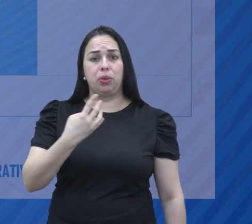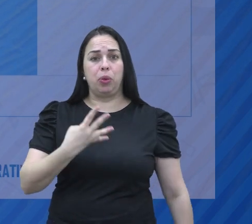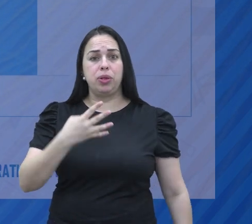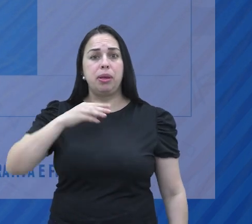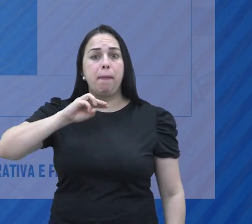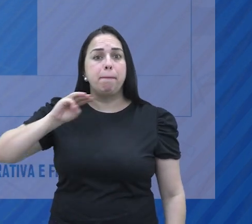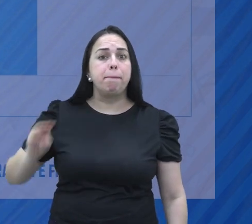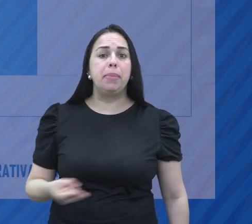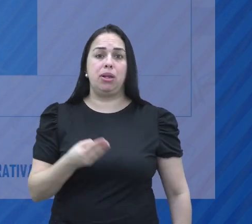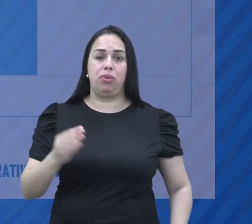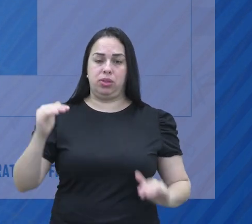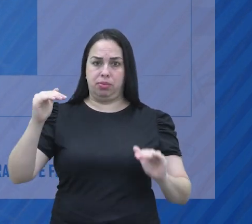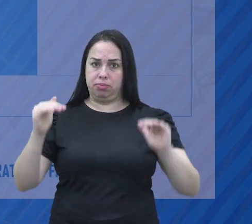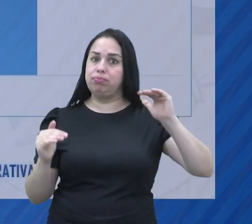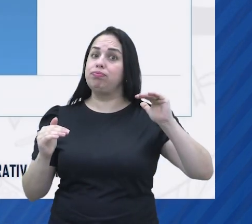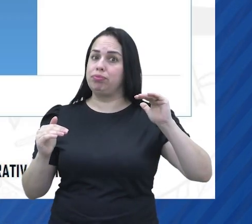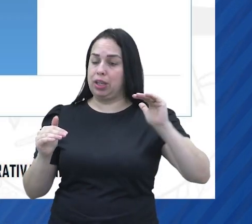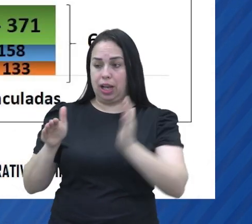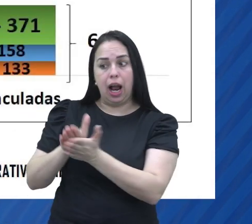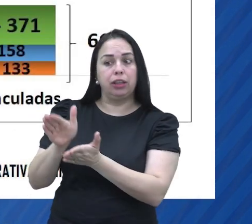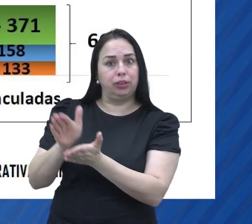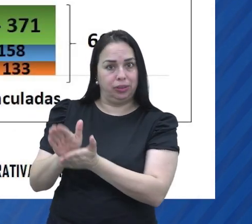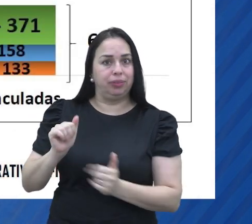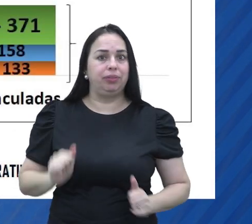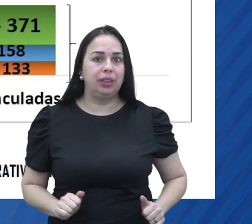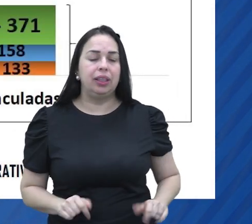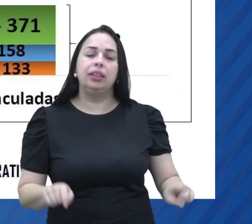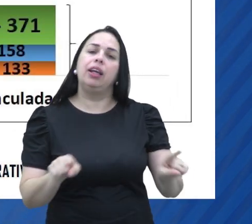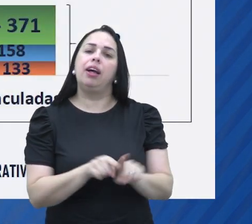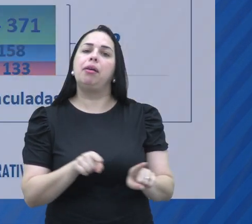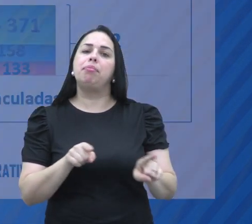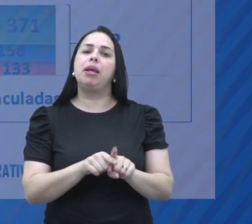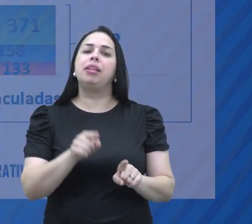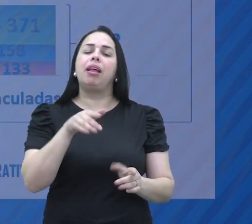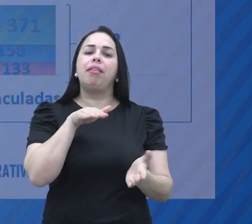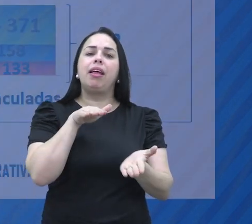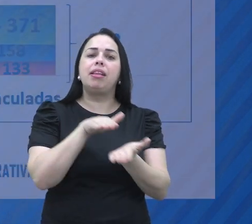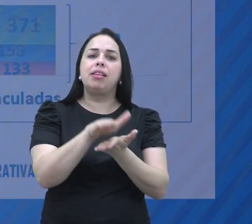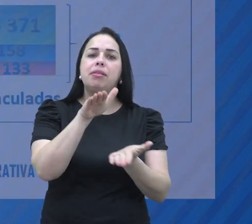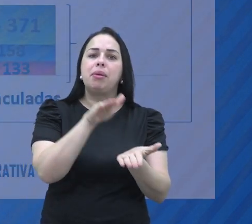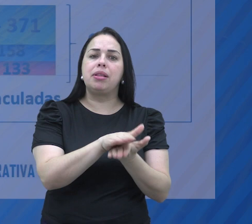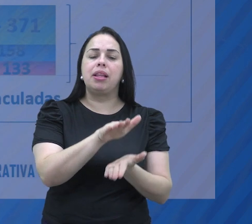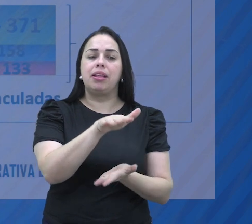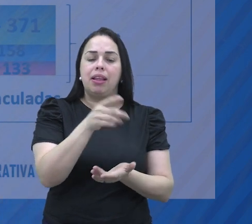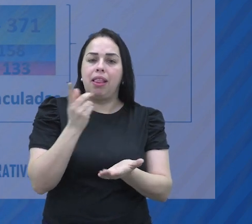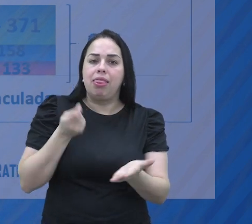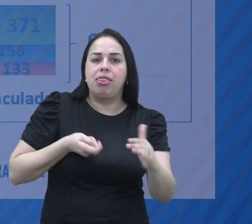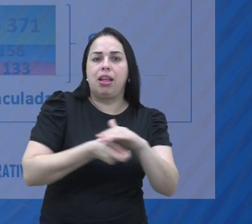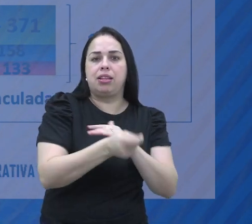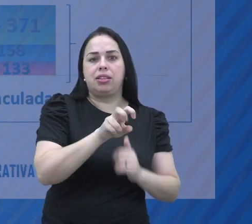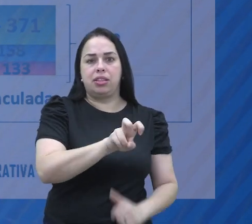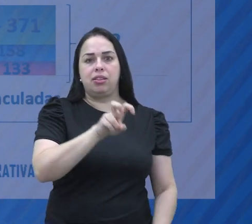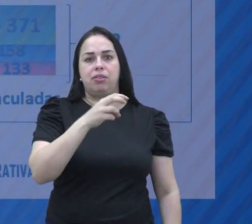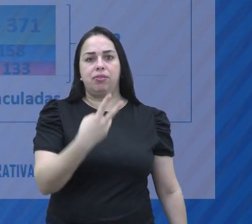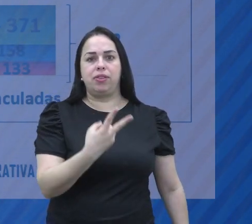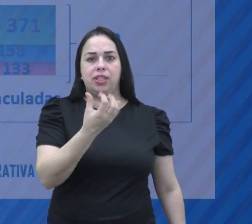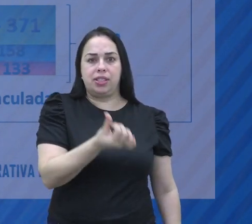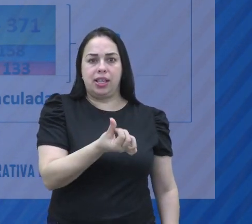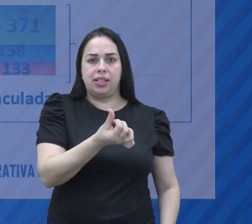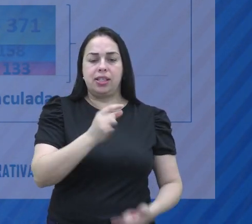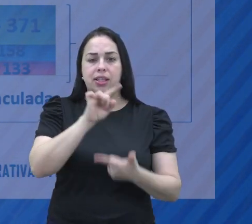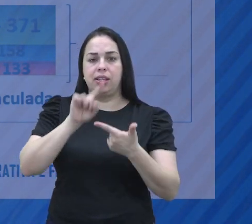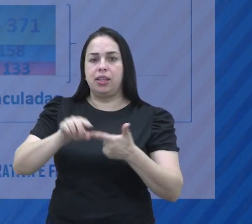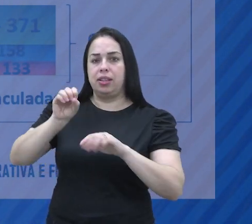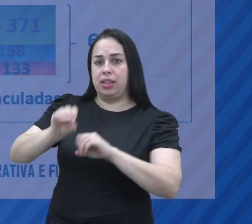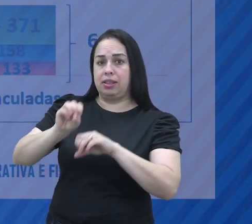14 milhões a menos que o previsto. No ranking das despesas, saúde com 526 milhões